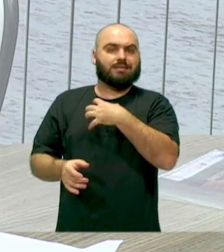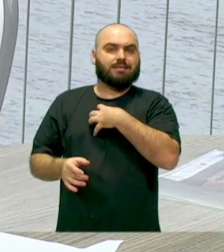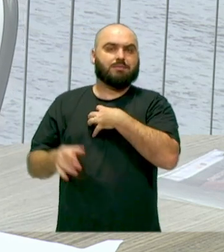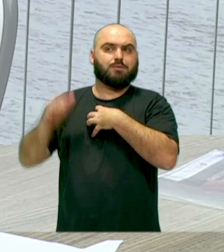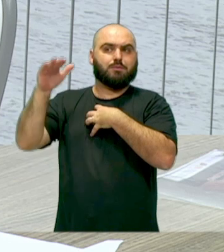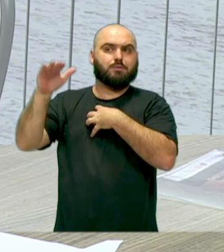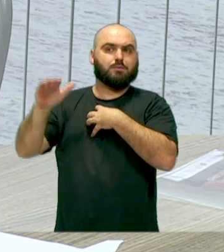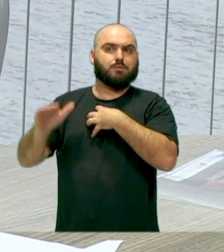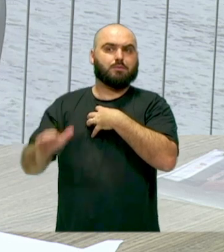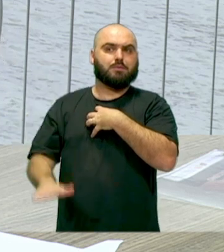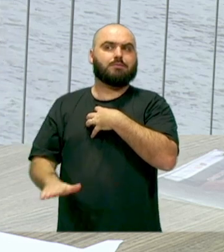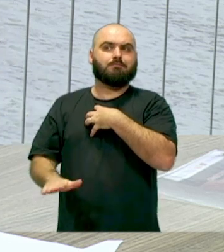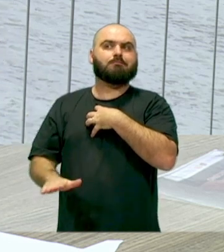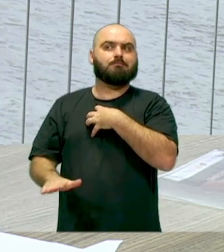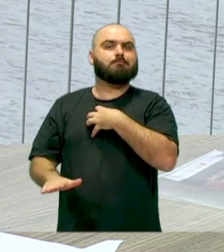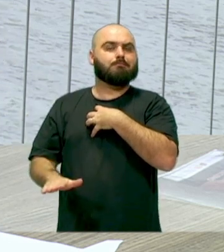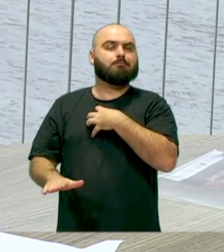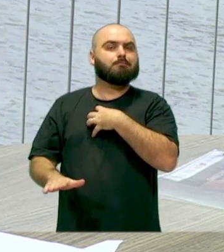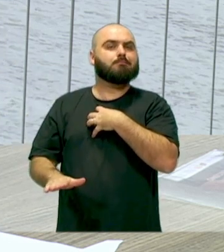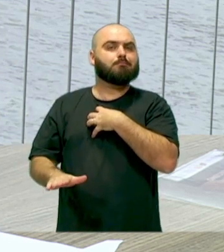diminuídos.